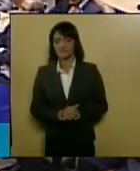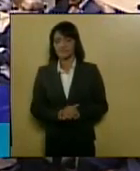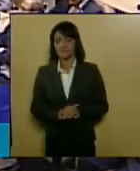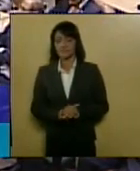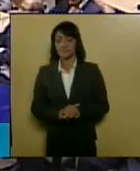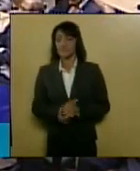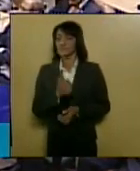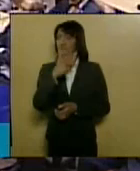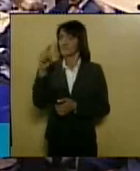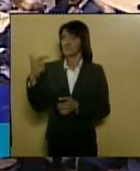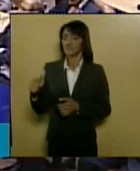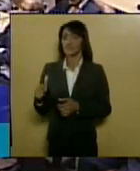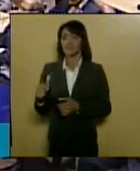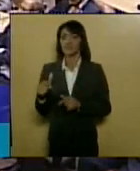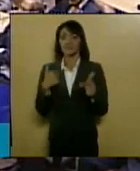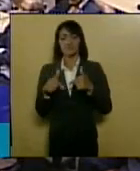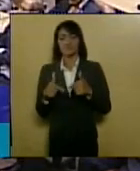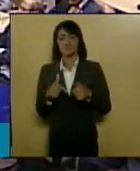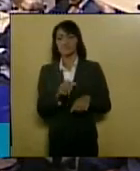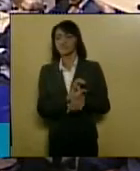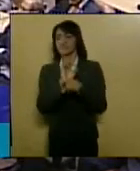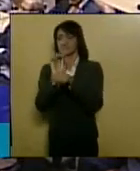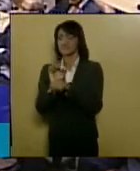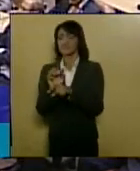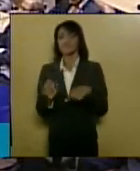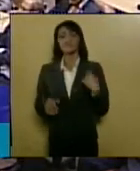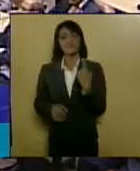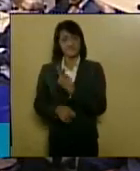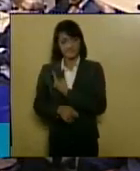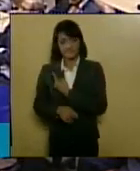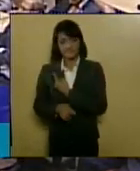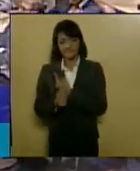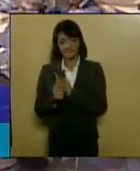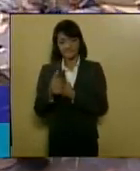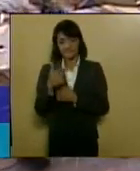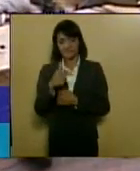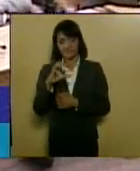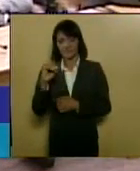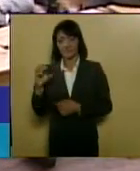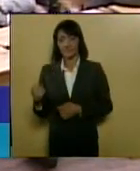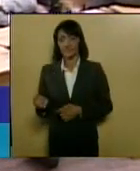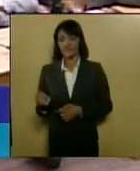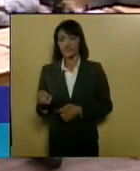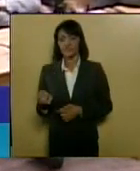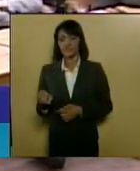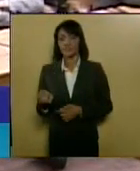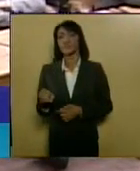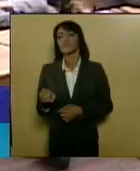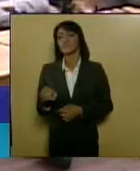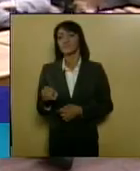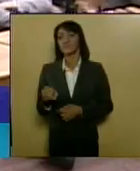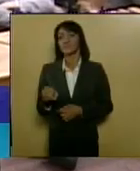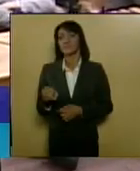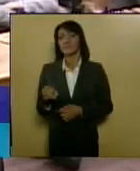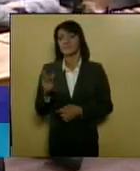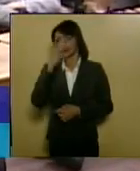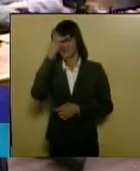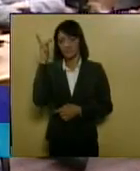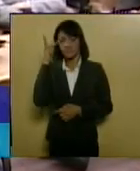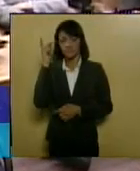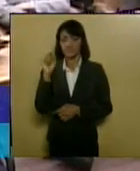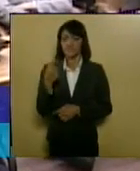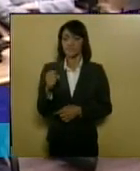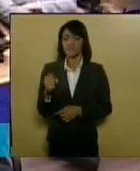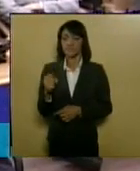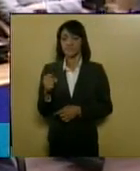Missões outras em outro estado. Nós levamos quase 200 sergipanos para cumprir missões de segurança pública no